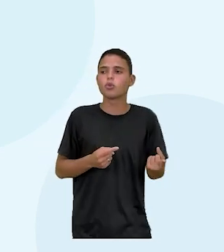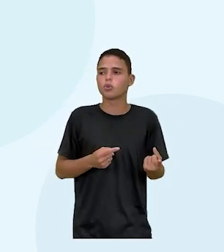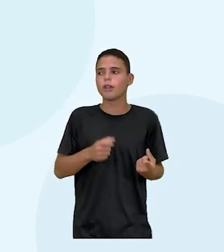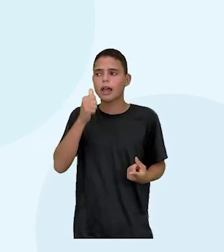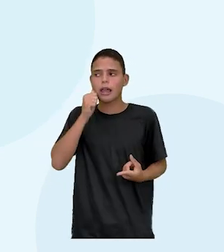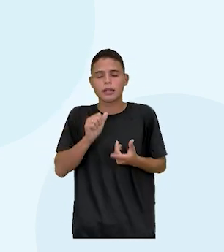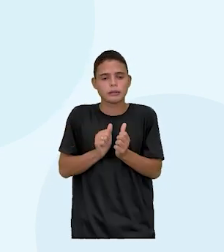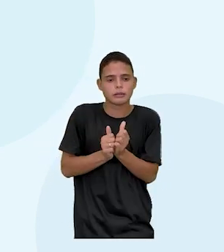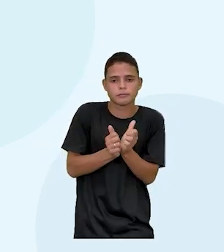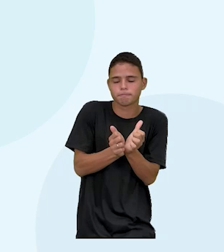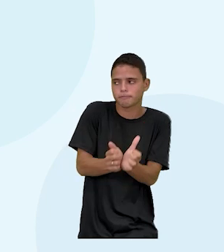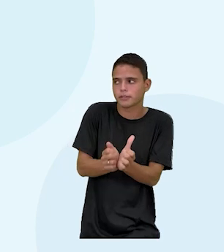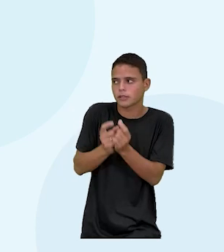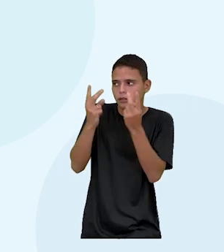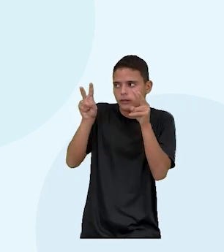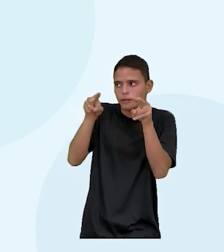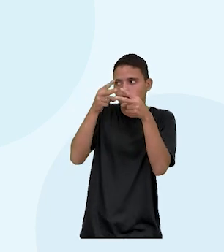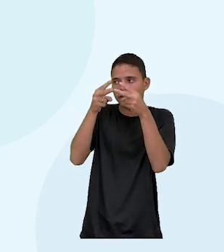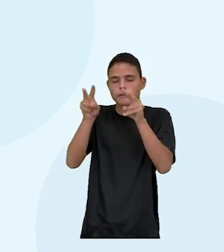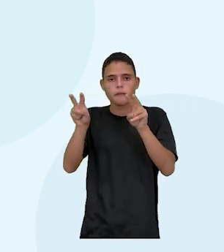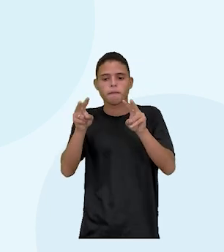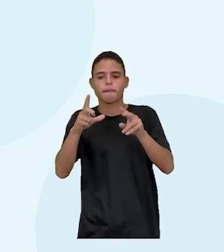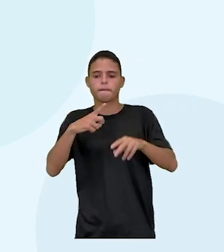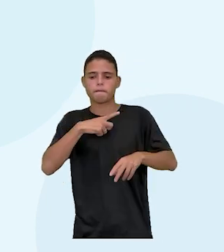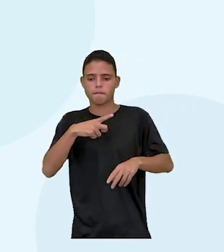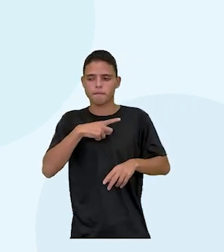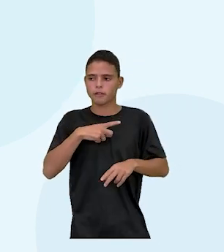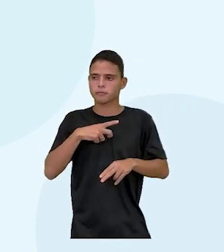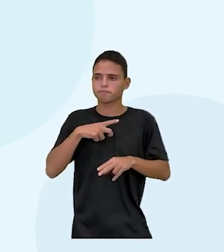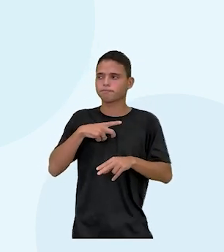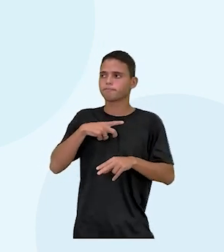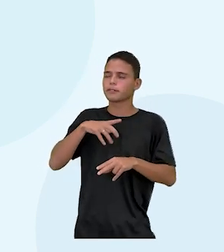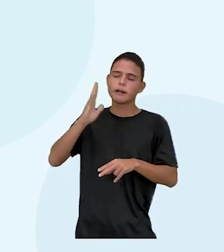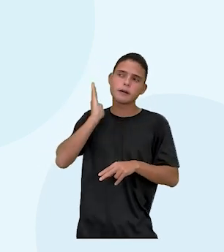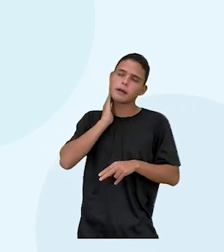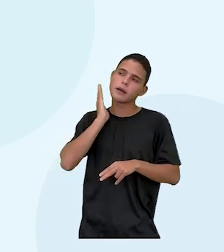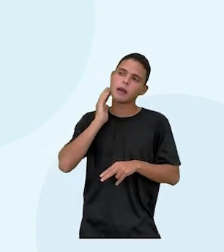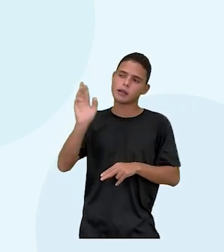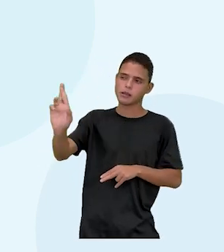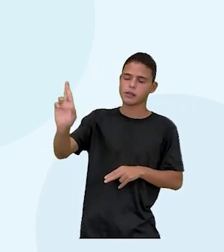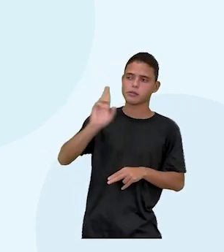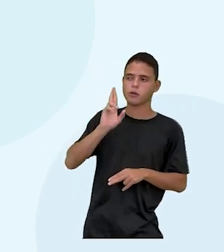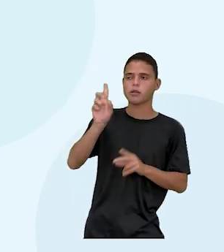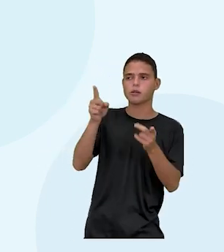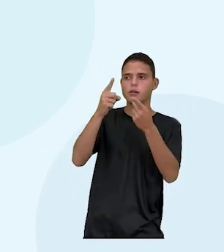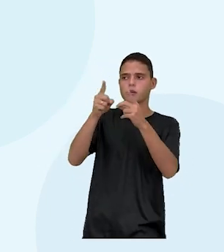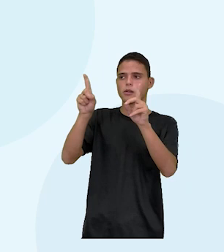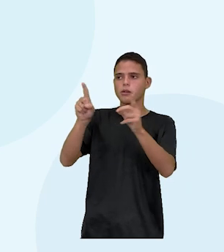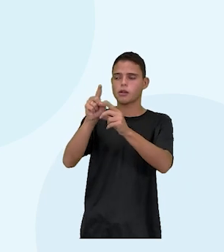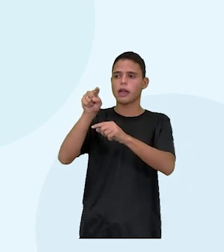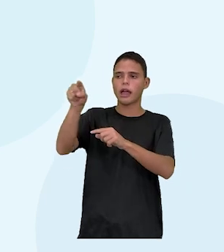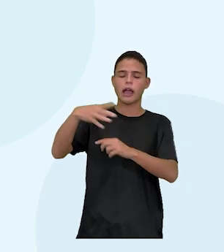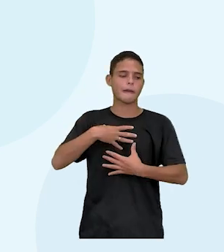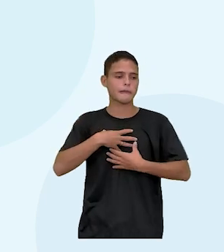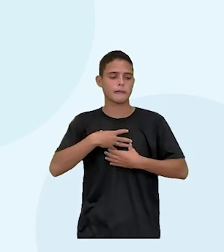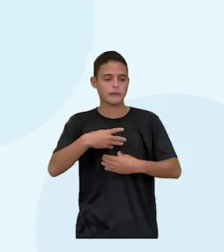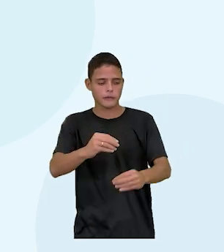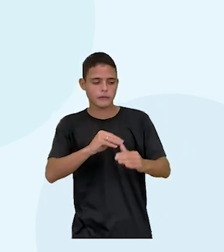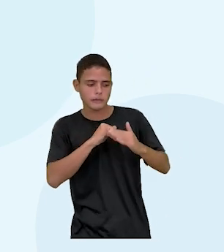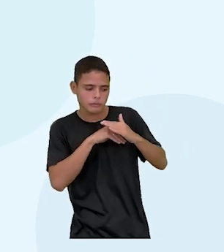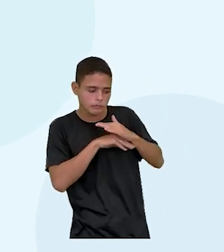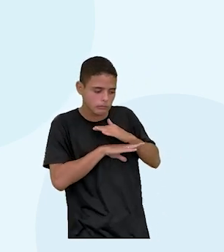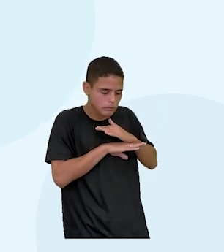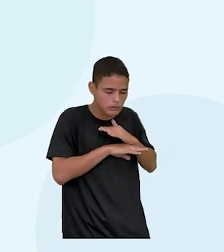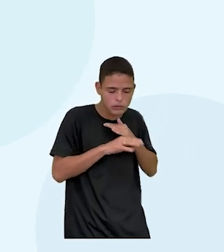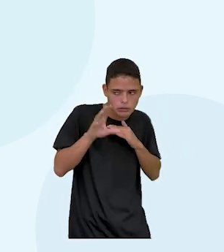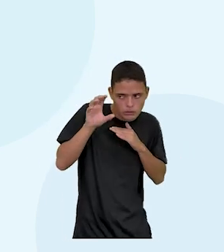filho crava, que tem no colo a embalar. E a meia voz lá responde ao canto, e o filhinho esconde, talvez para